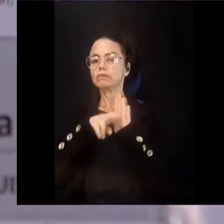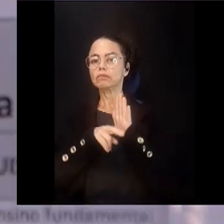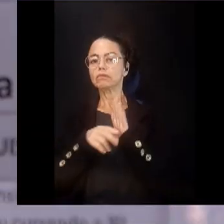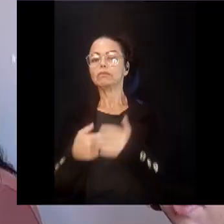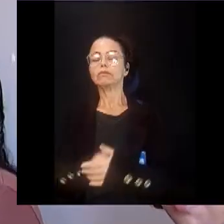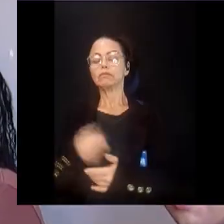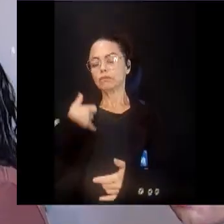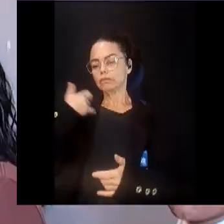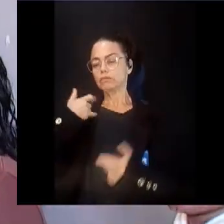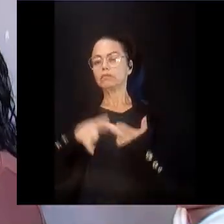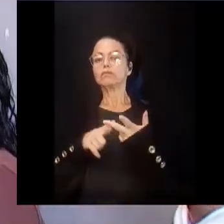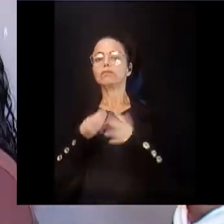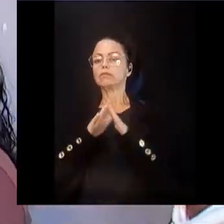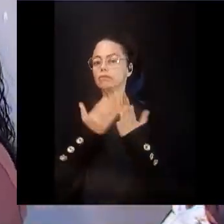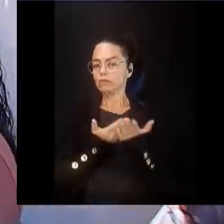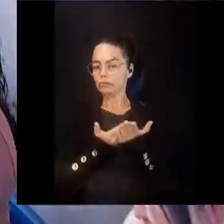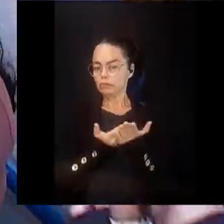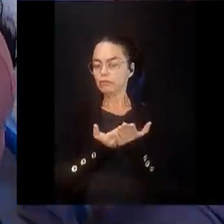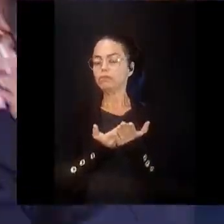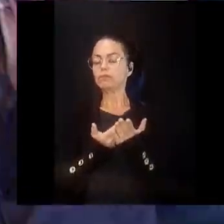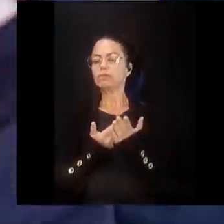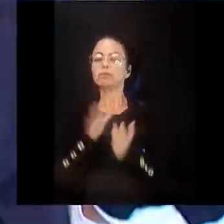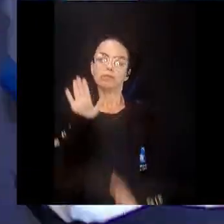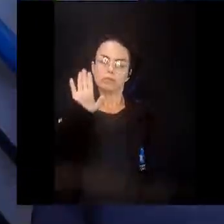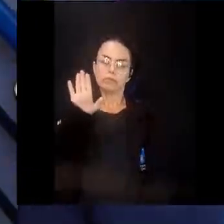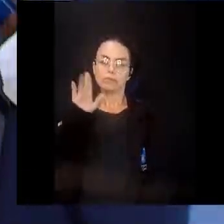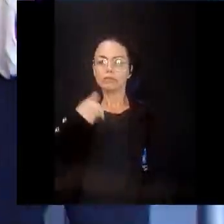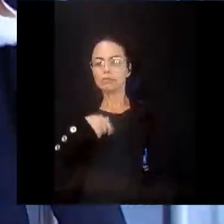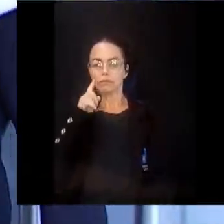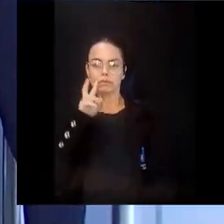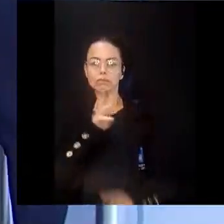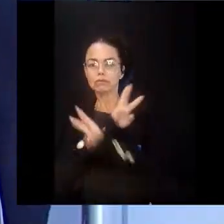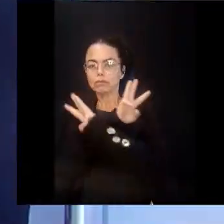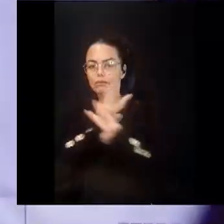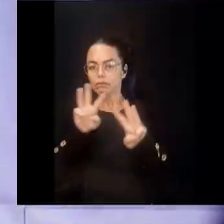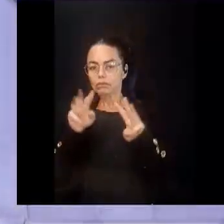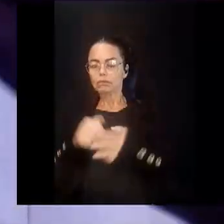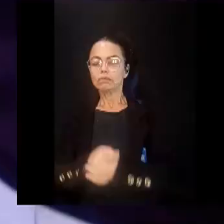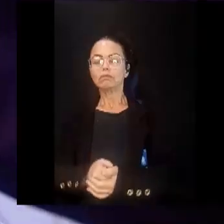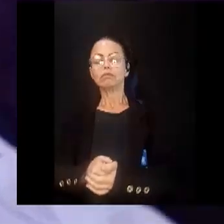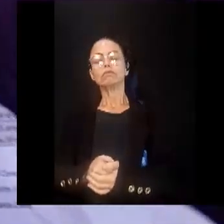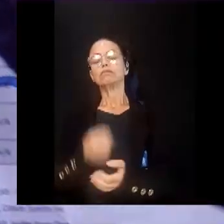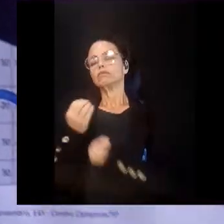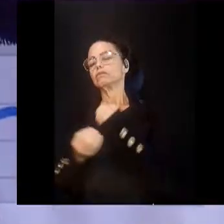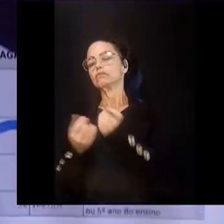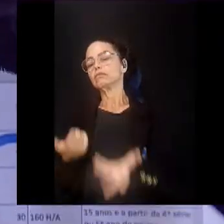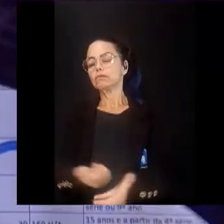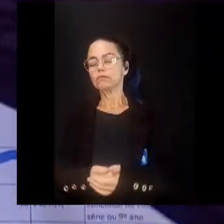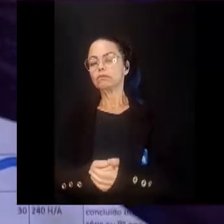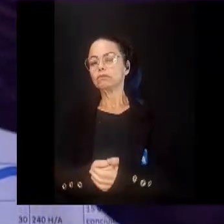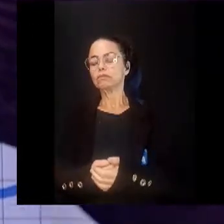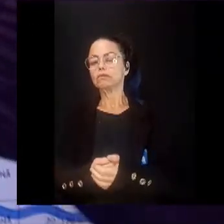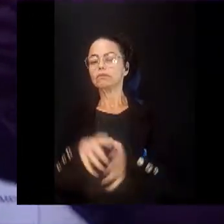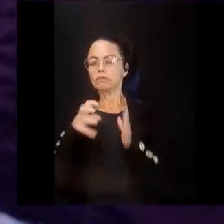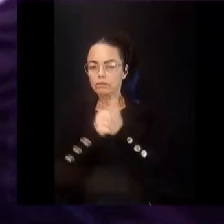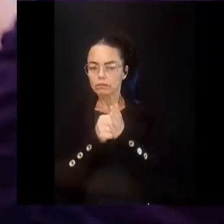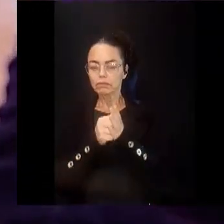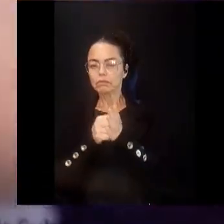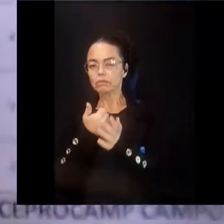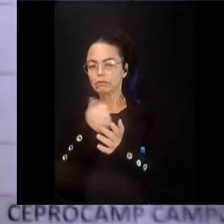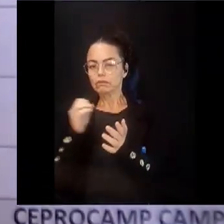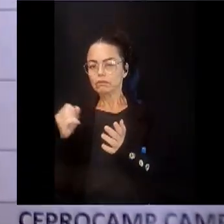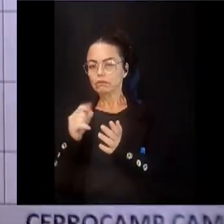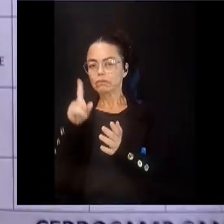idade e escolaridade. Aí o candidato pode conferir no nosso site. E como que funciona o processo de matrícula? Ele é 100% presencial